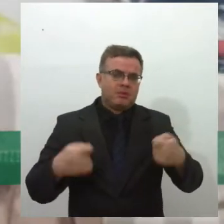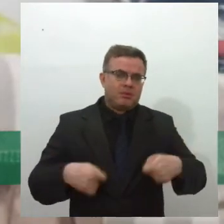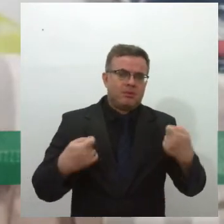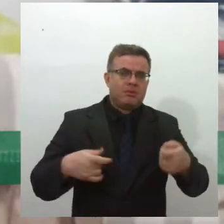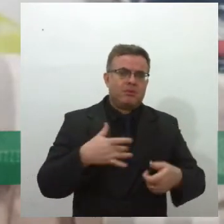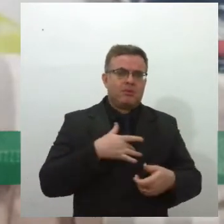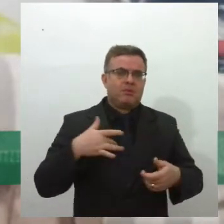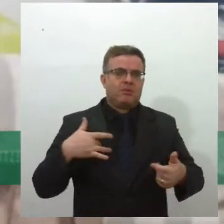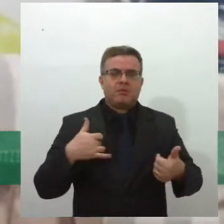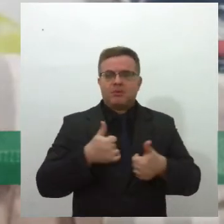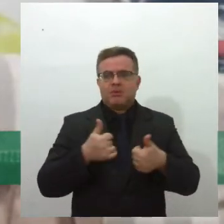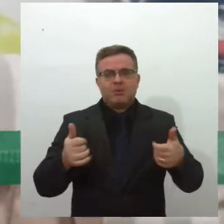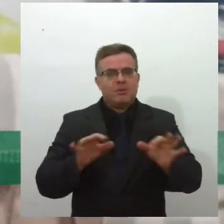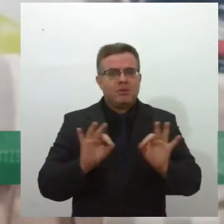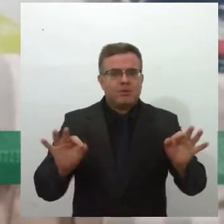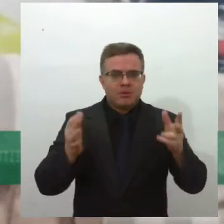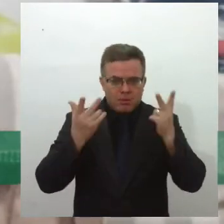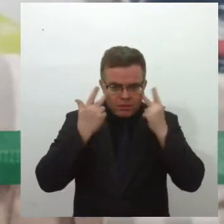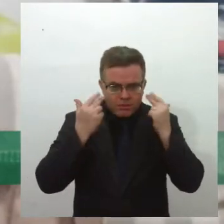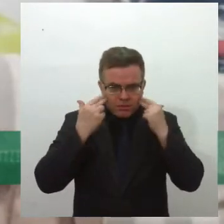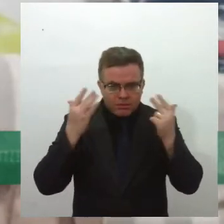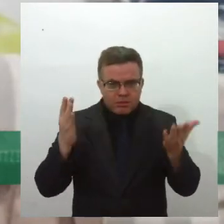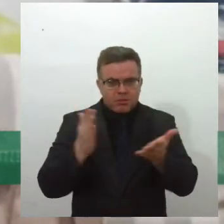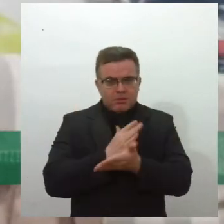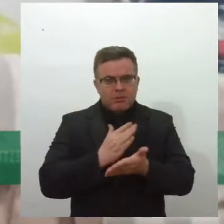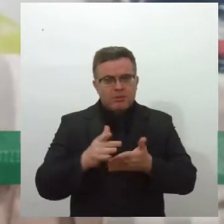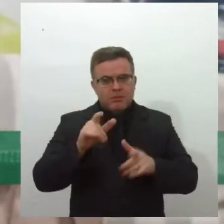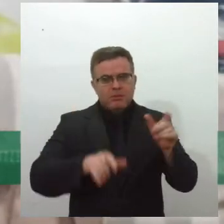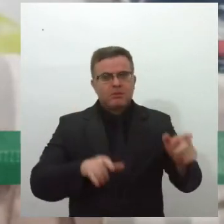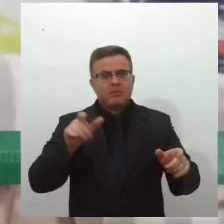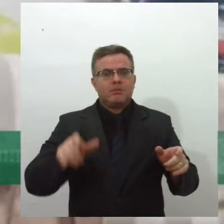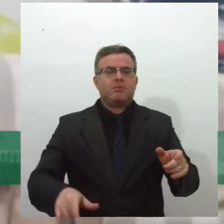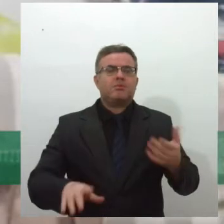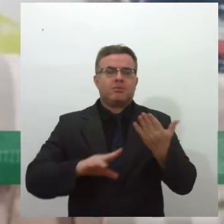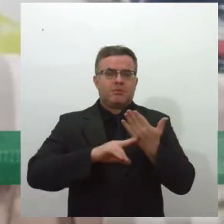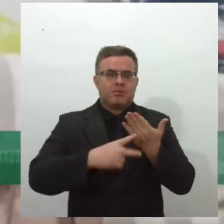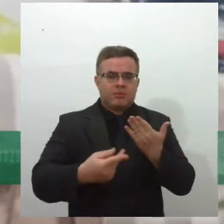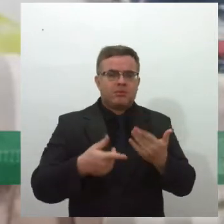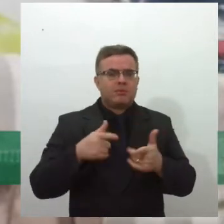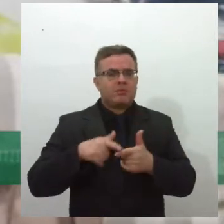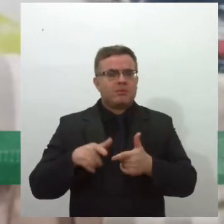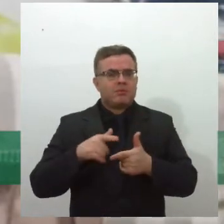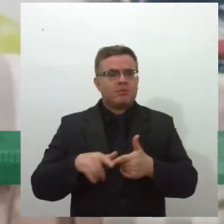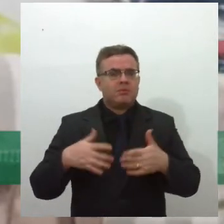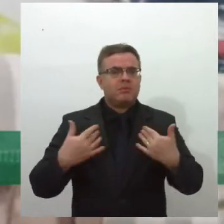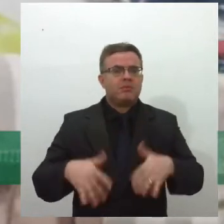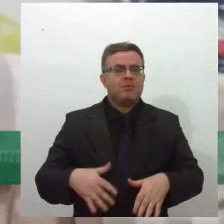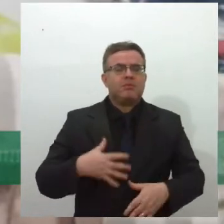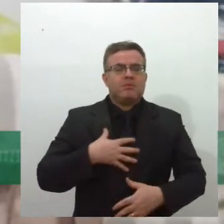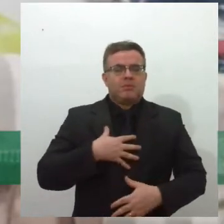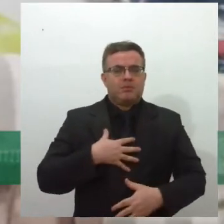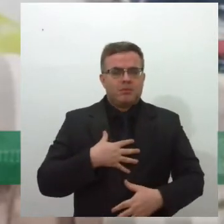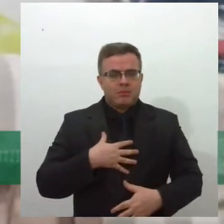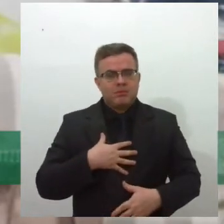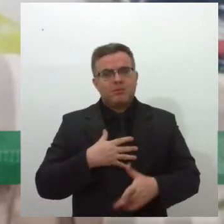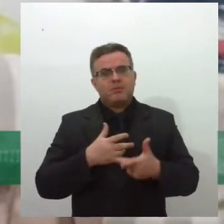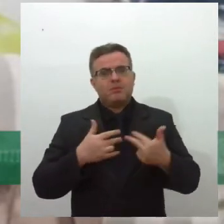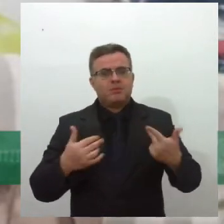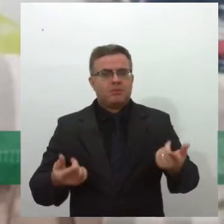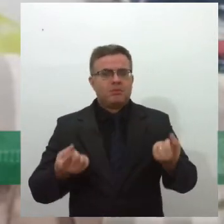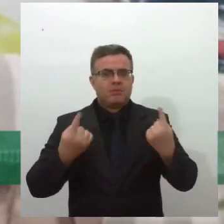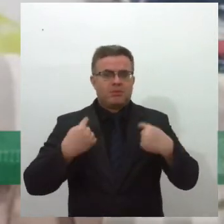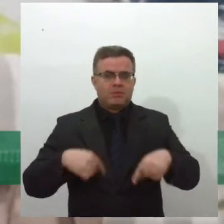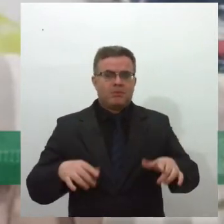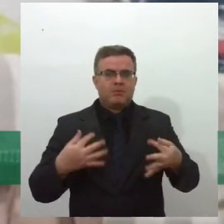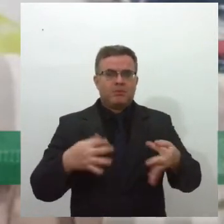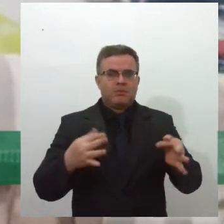saúde pré-existentes. Alguns pacientes têm complicações respiratórias, problema de olfato, dores no